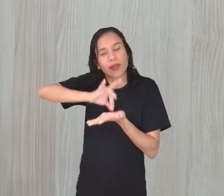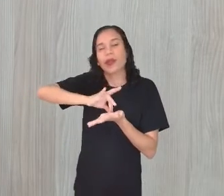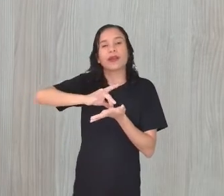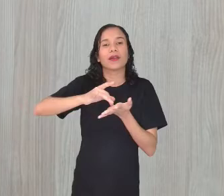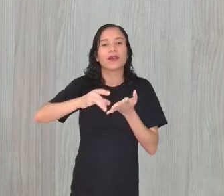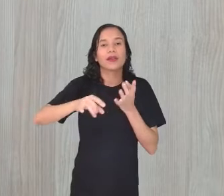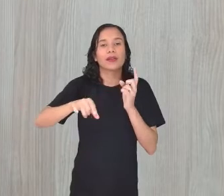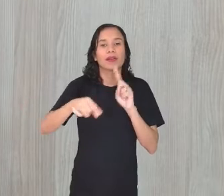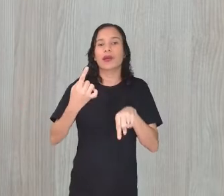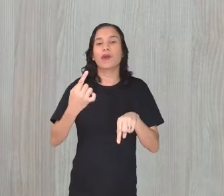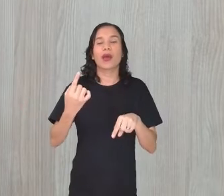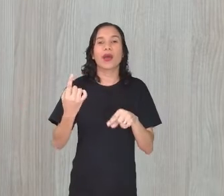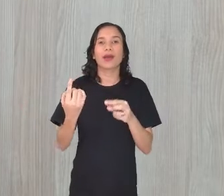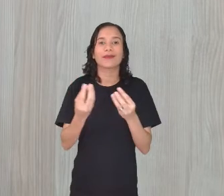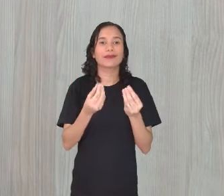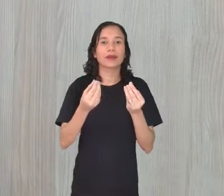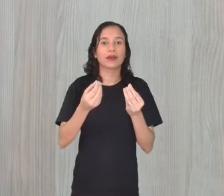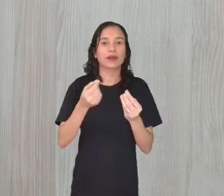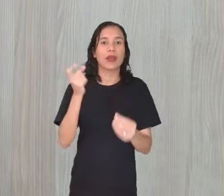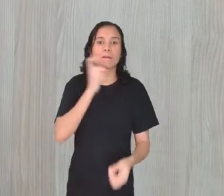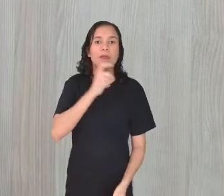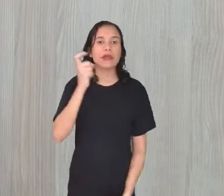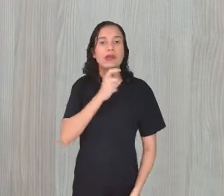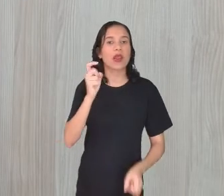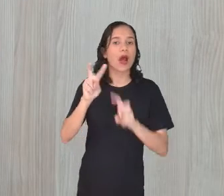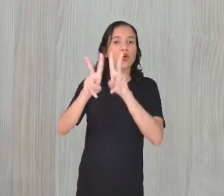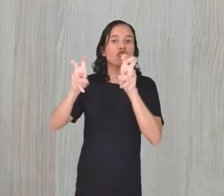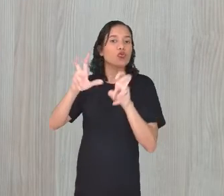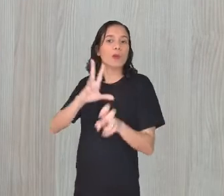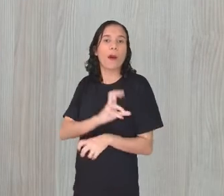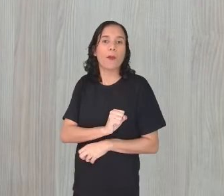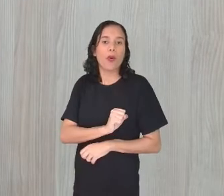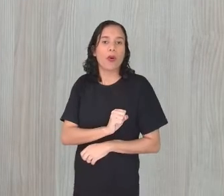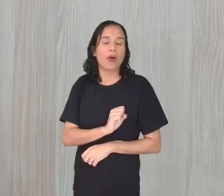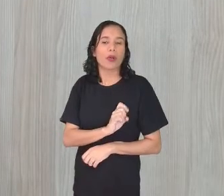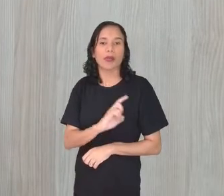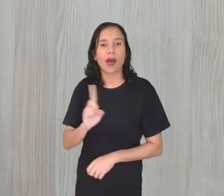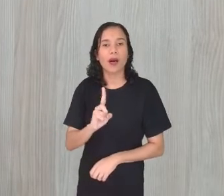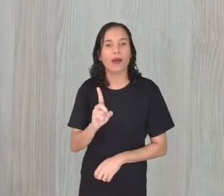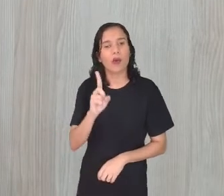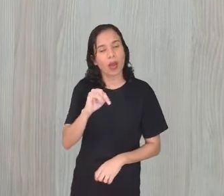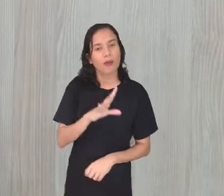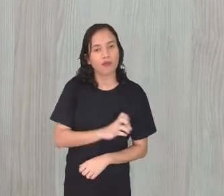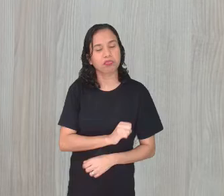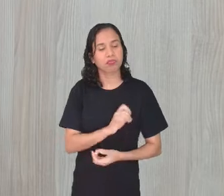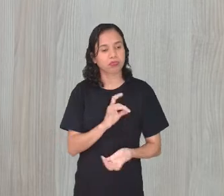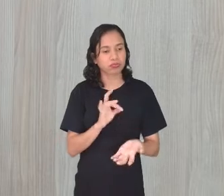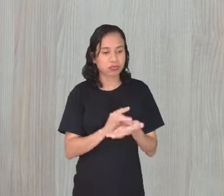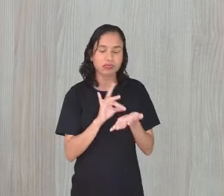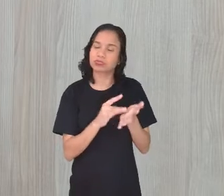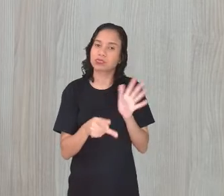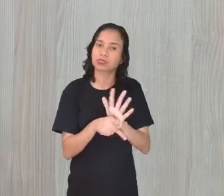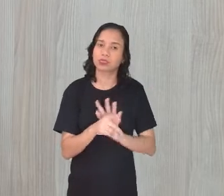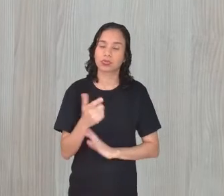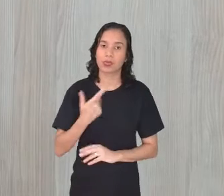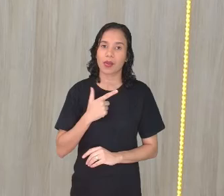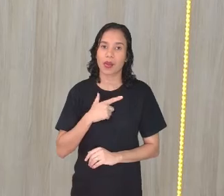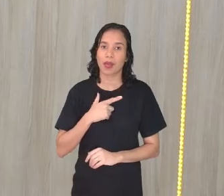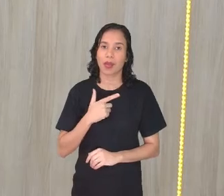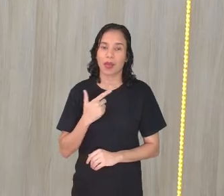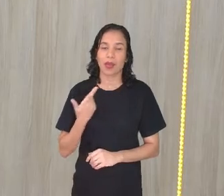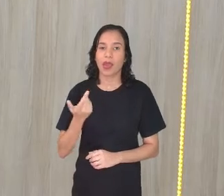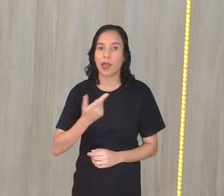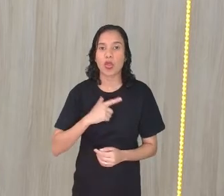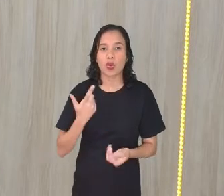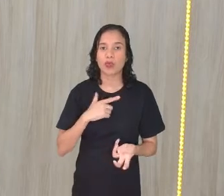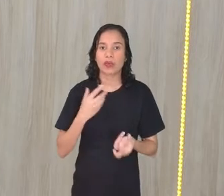é fantasioso sobre o que é o amor, sabe? Parece um amor muito concreto. E ele não faz tantos